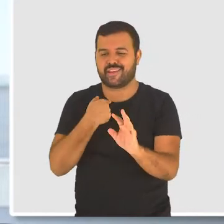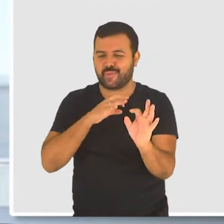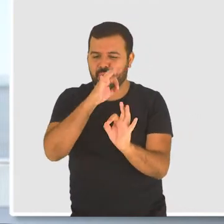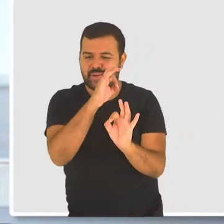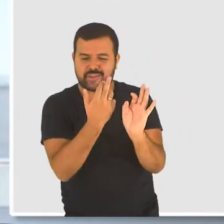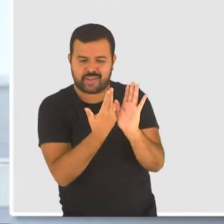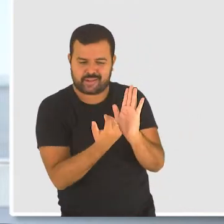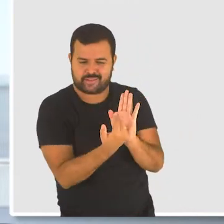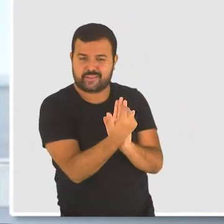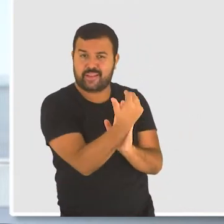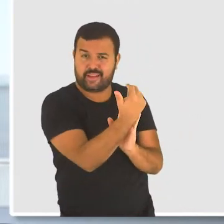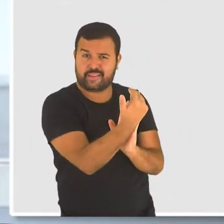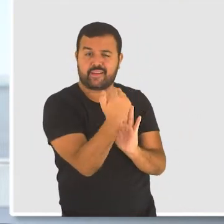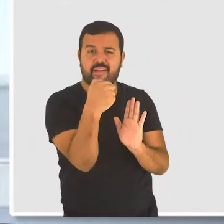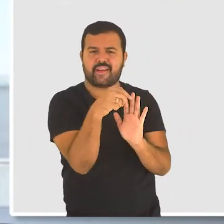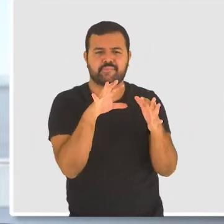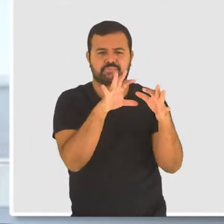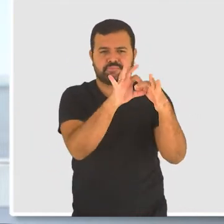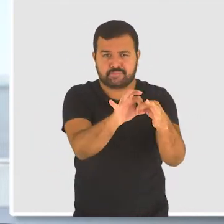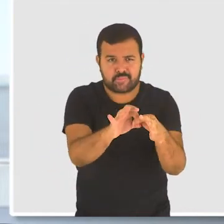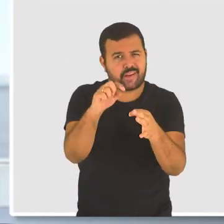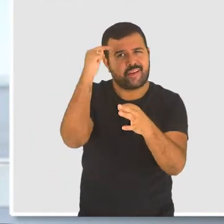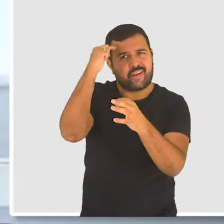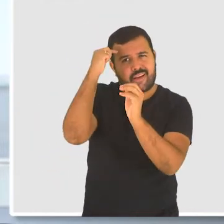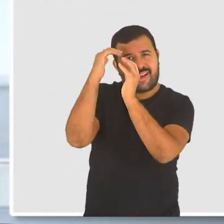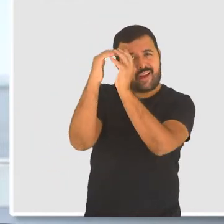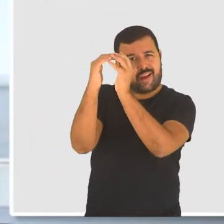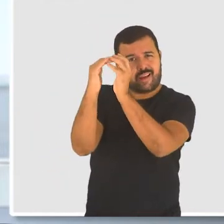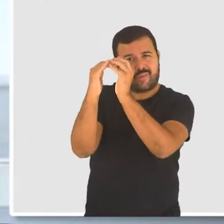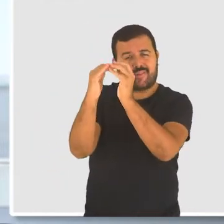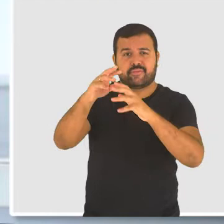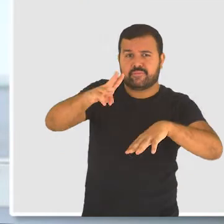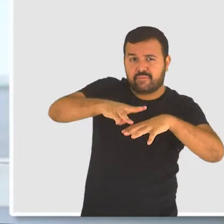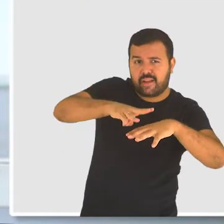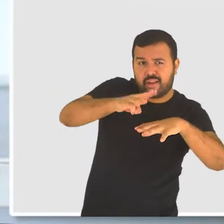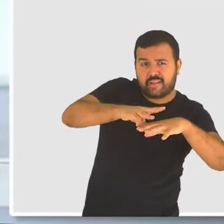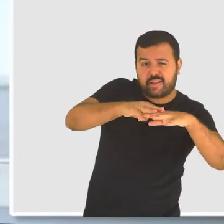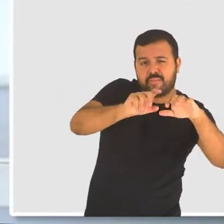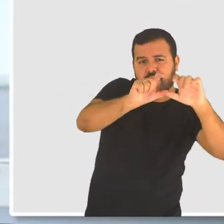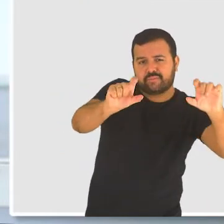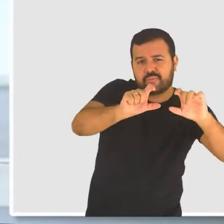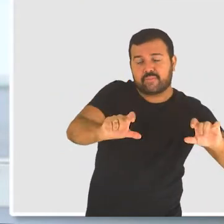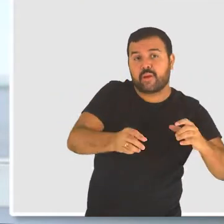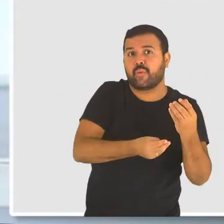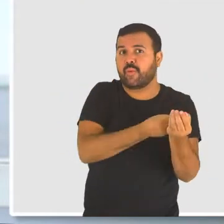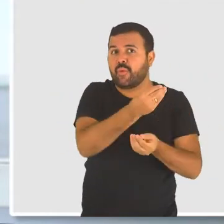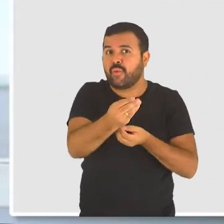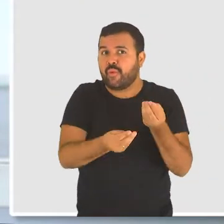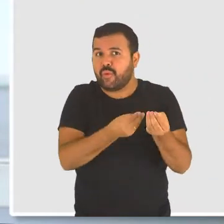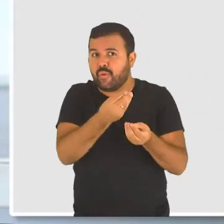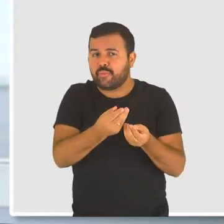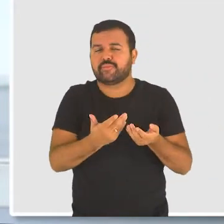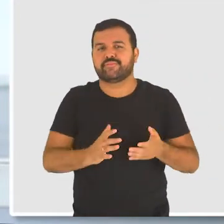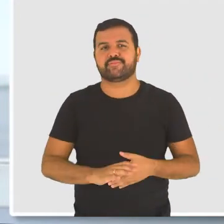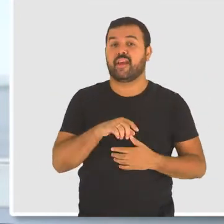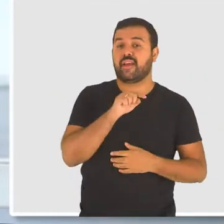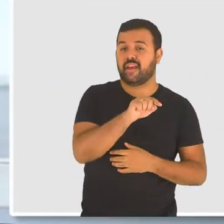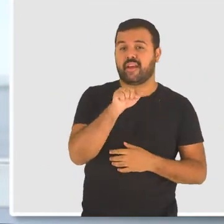com a via algébrica e com a via geométrica? De que modo? Como elas se conectam? Essas